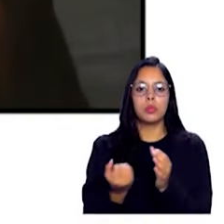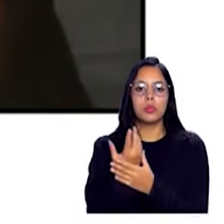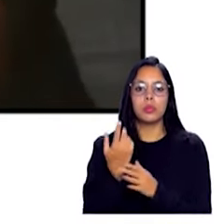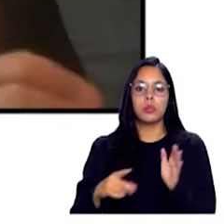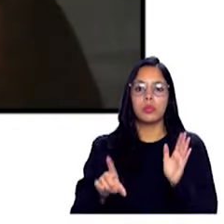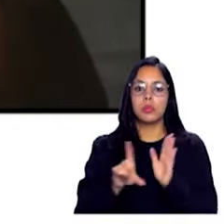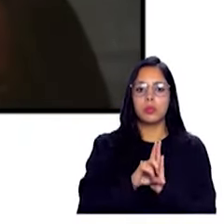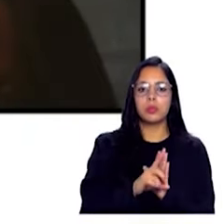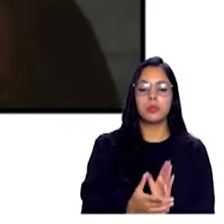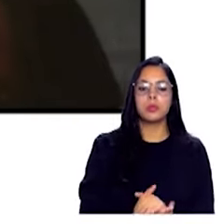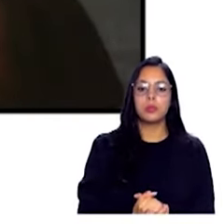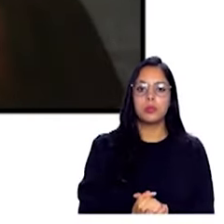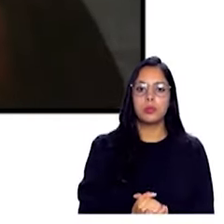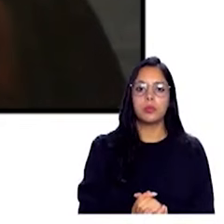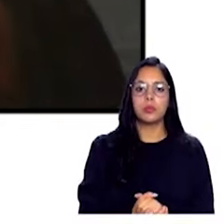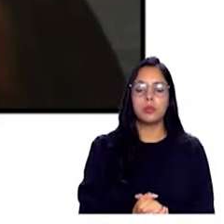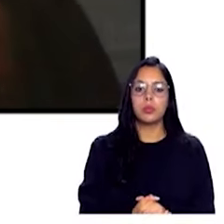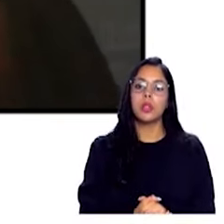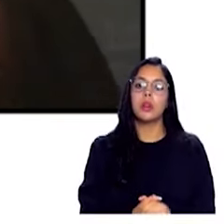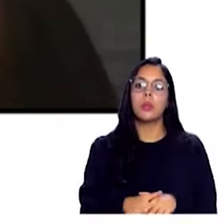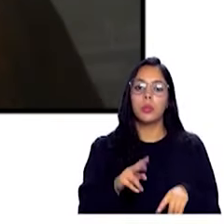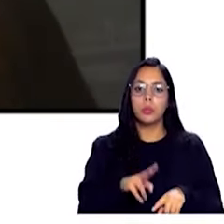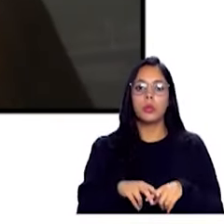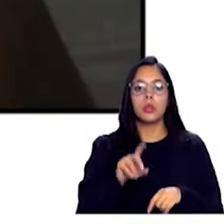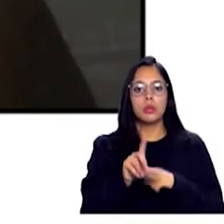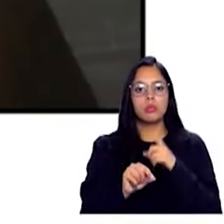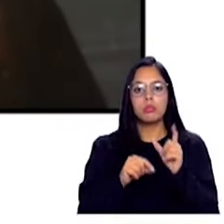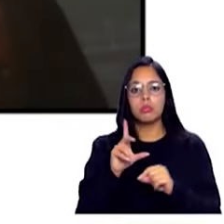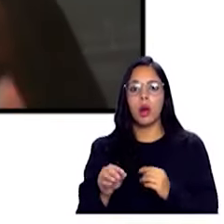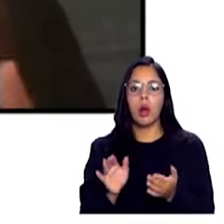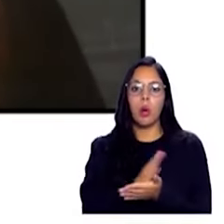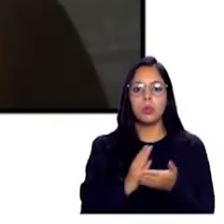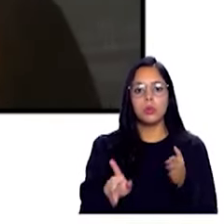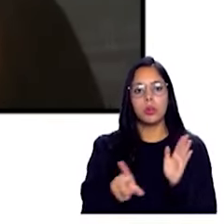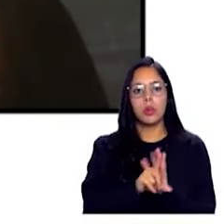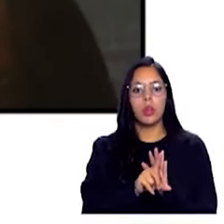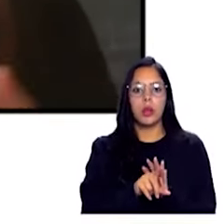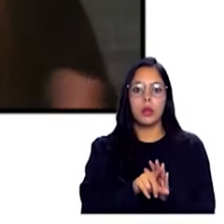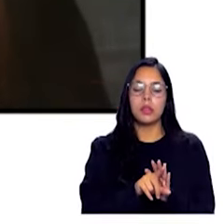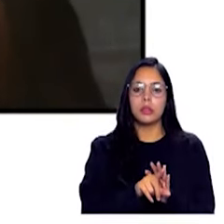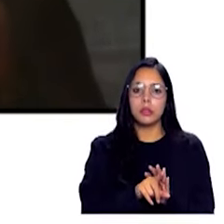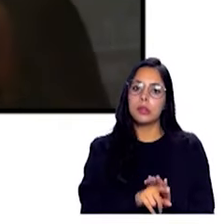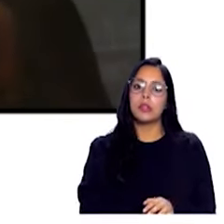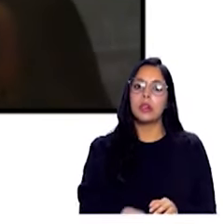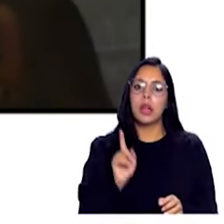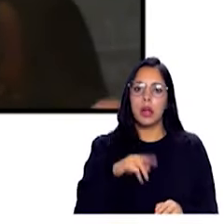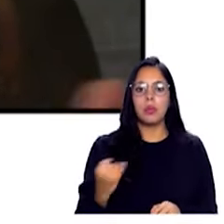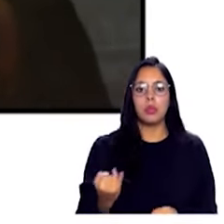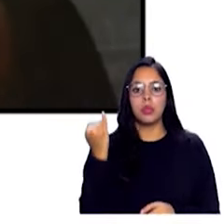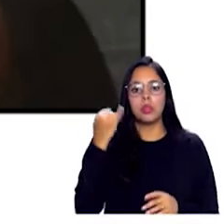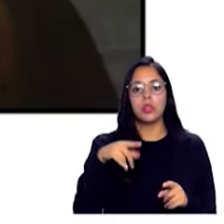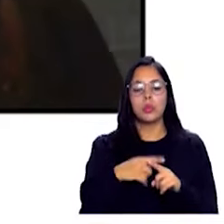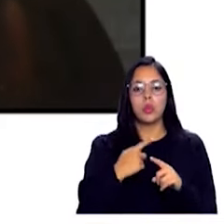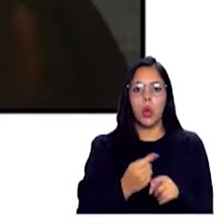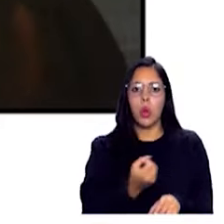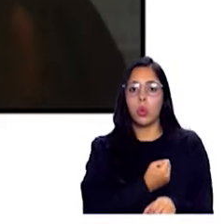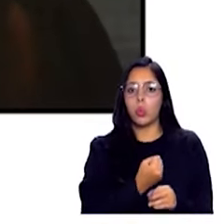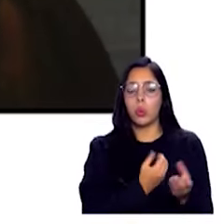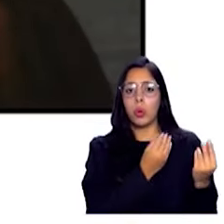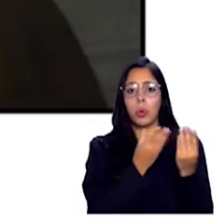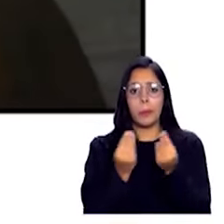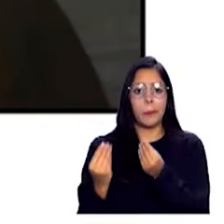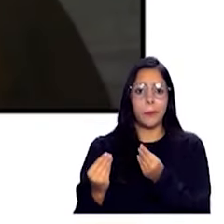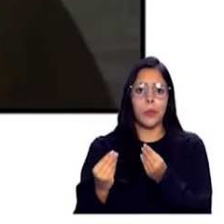isso os filtros aqui são imprescindíveis nossos números são altíssimos e a cada dia que passa esses casos mais